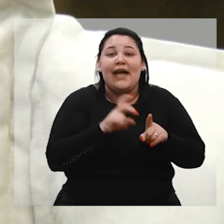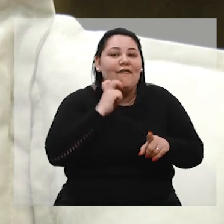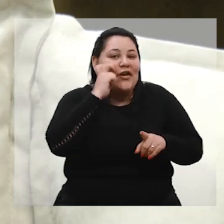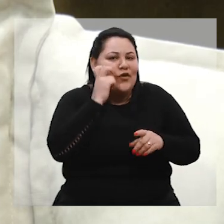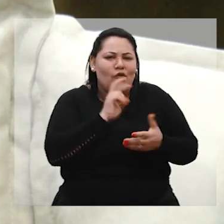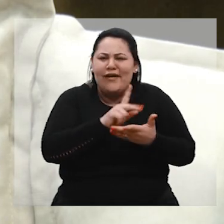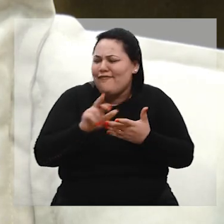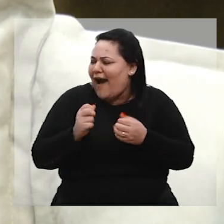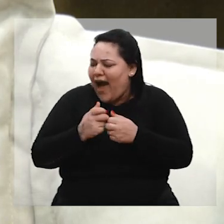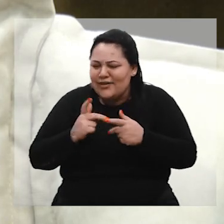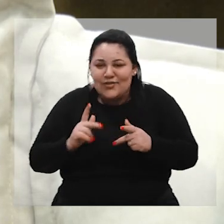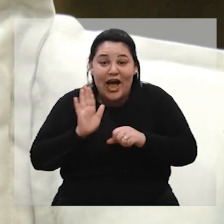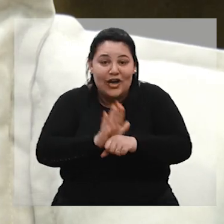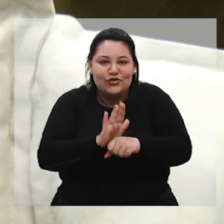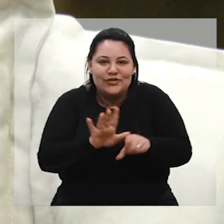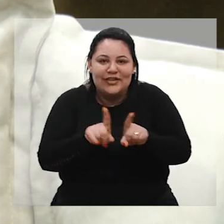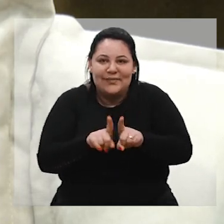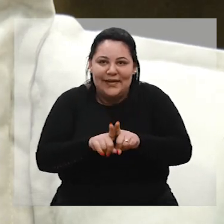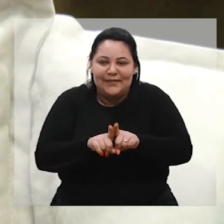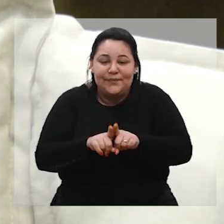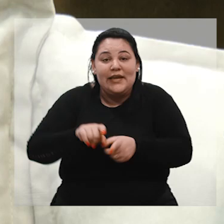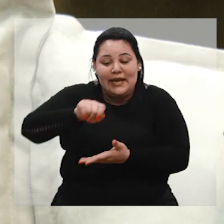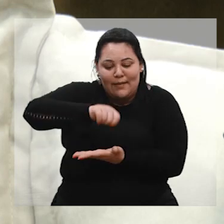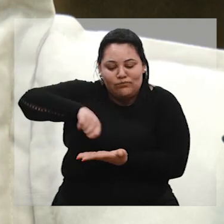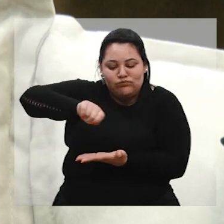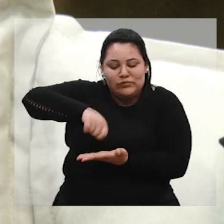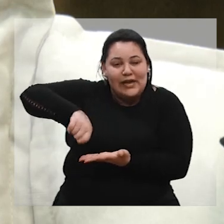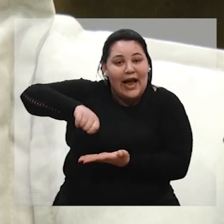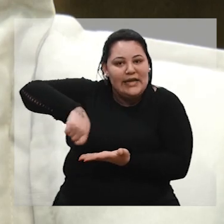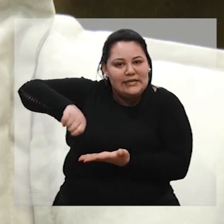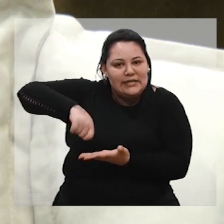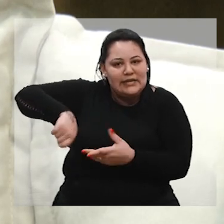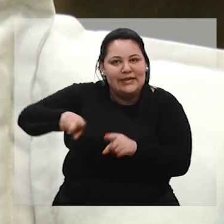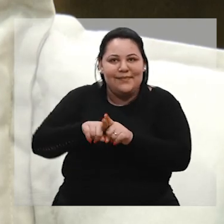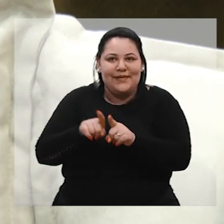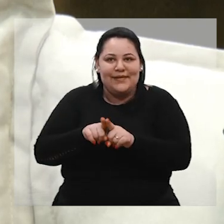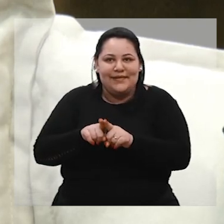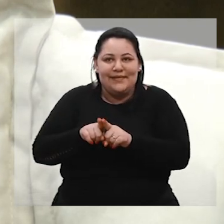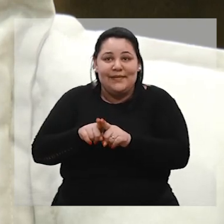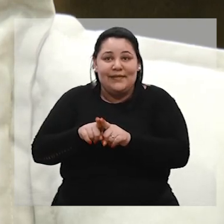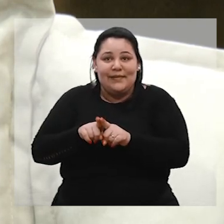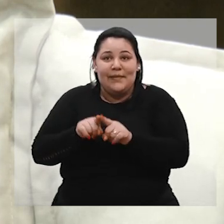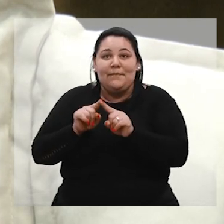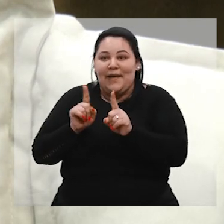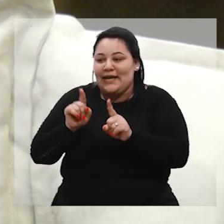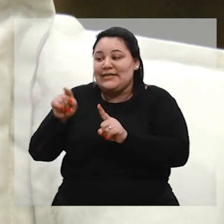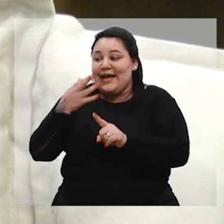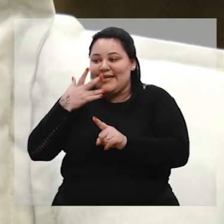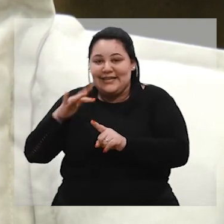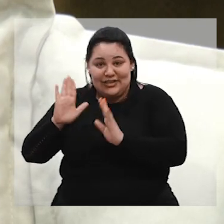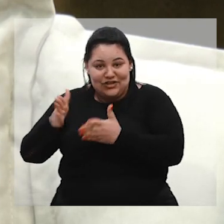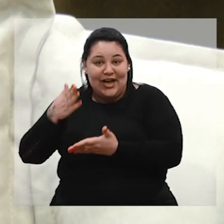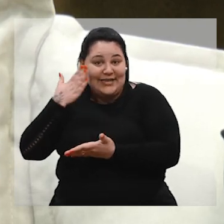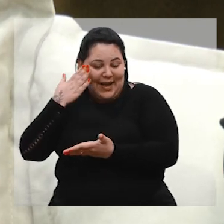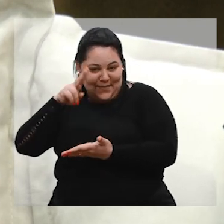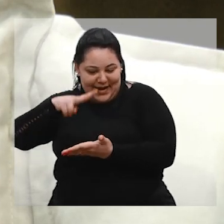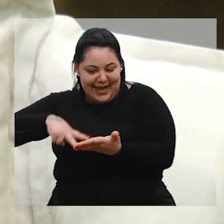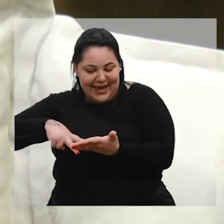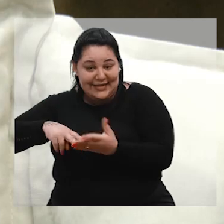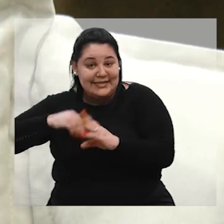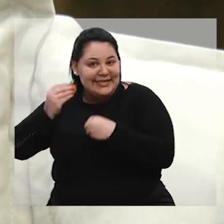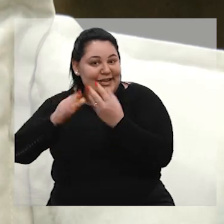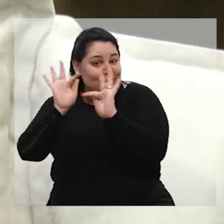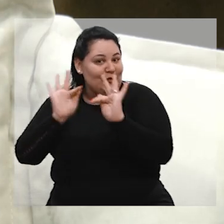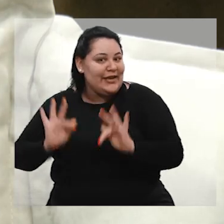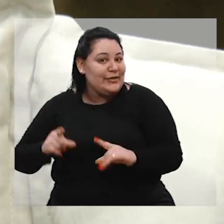a fluência na leitura, né, a questão da inibição, vários fatores. E a questão da ortografia também. Mas ele se